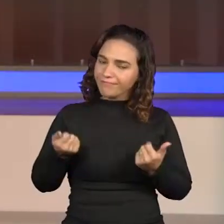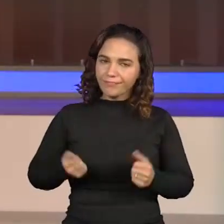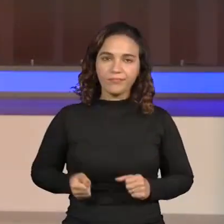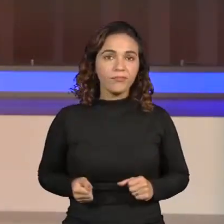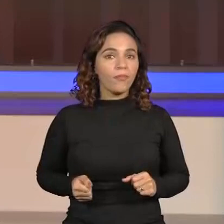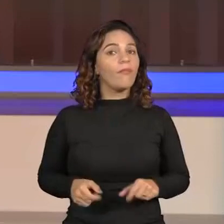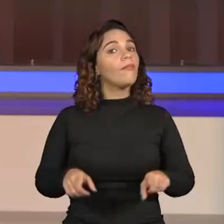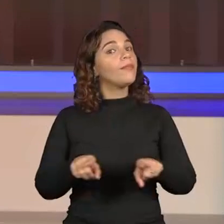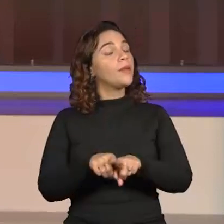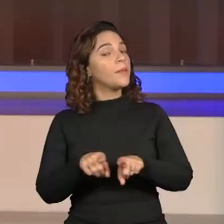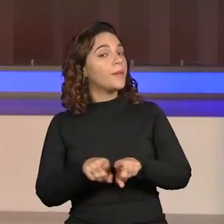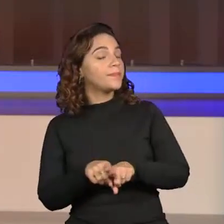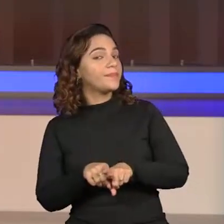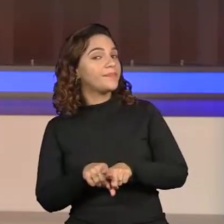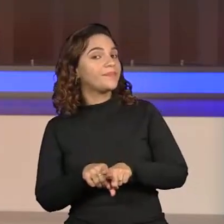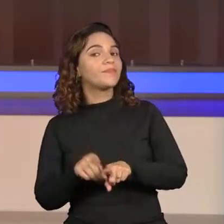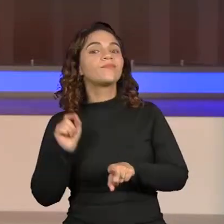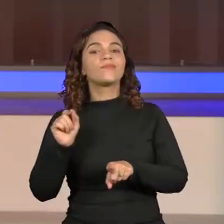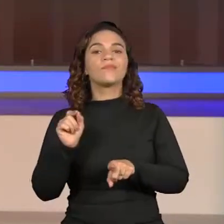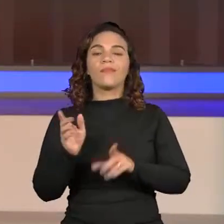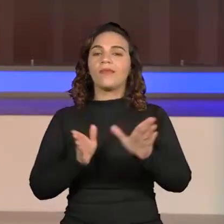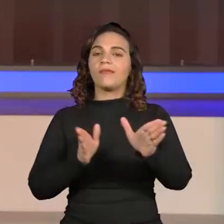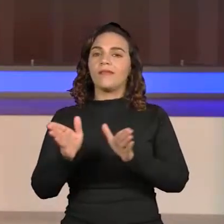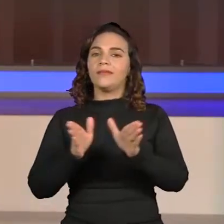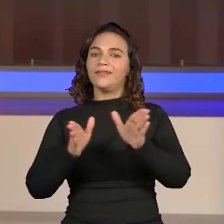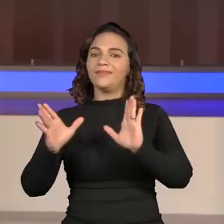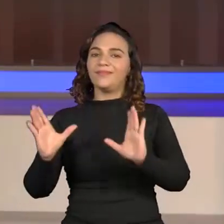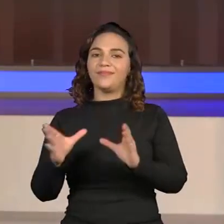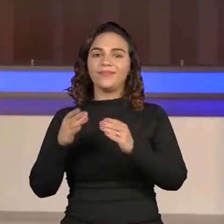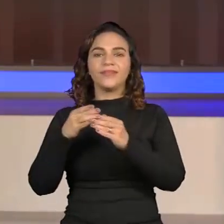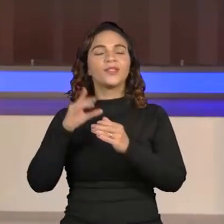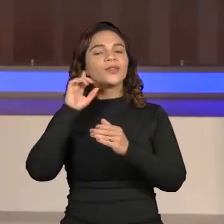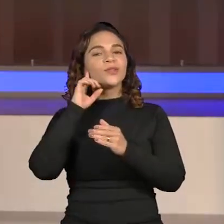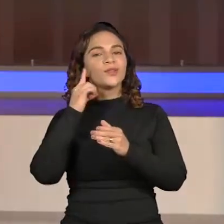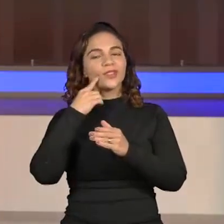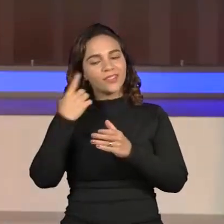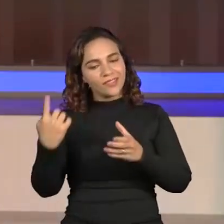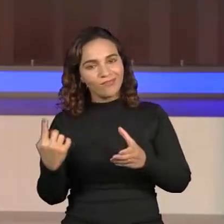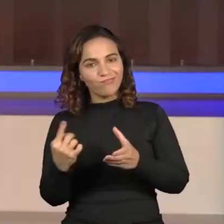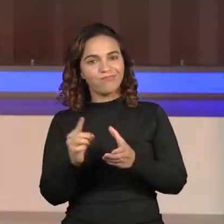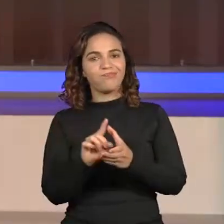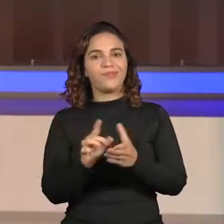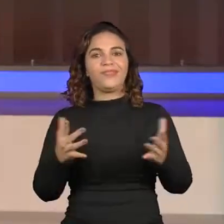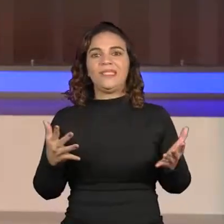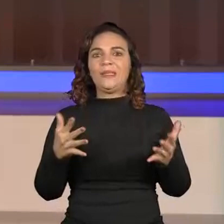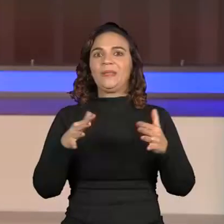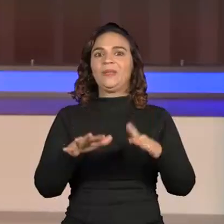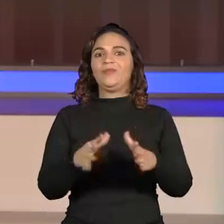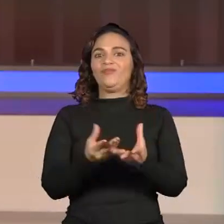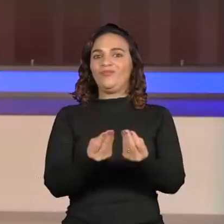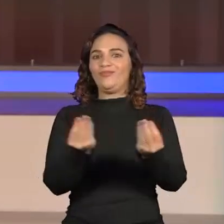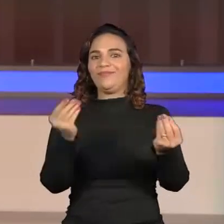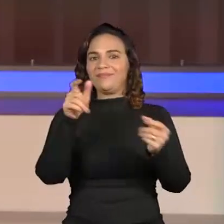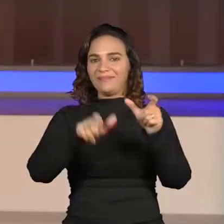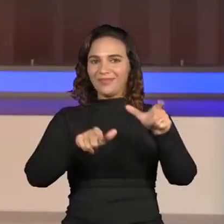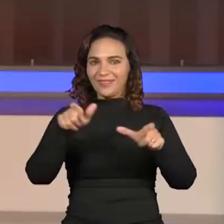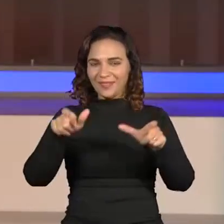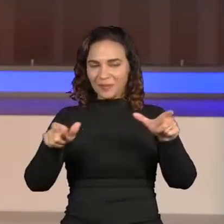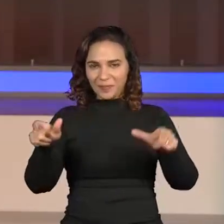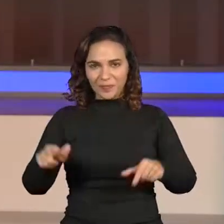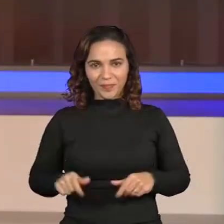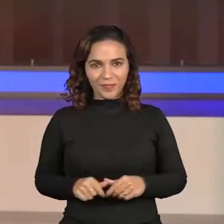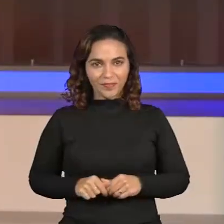aulas e torná-las muito mais acessíveis para todos, para muito mais pessoas.